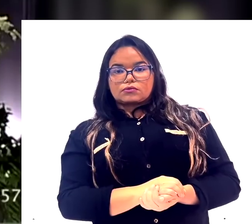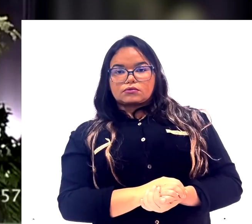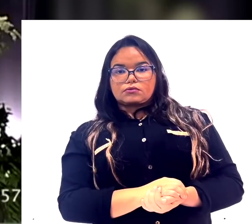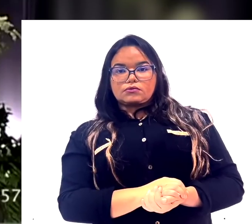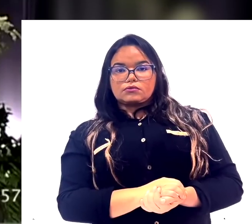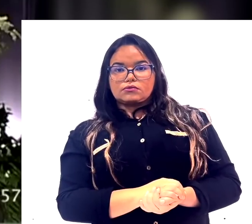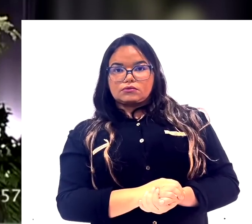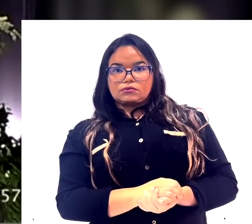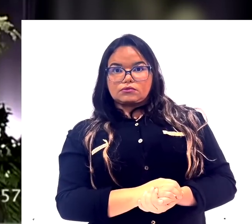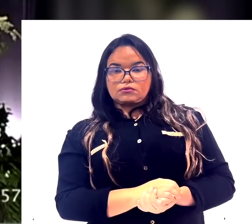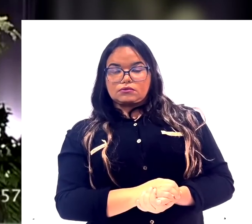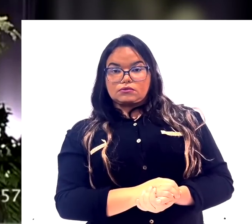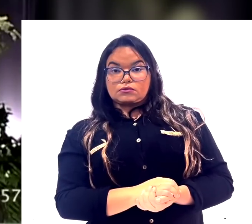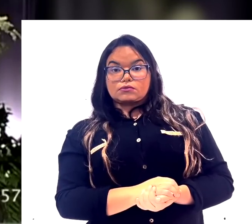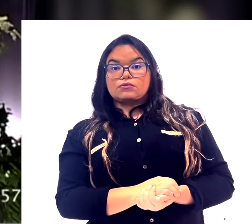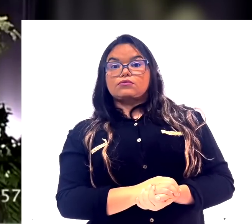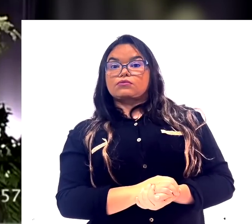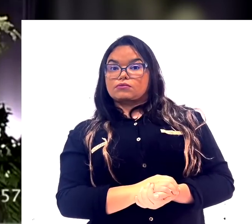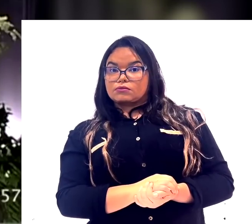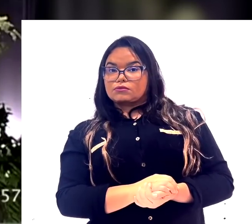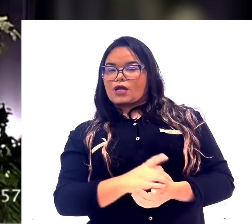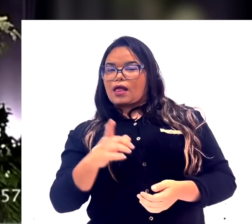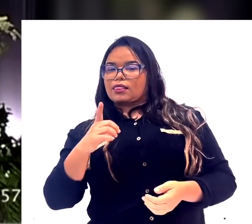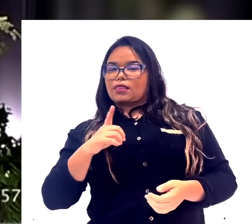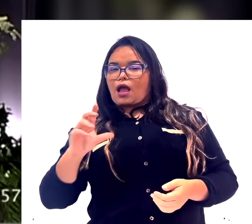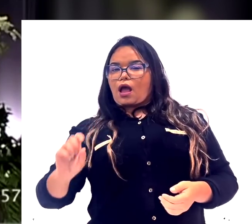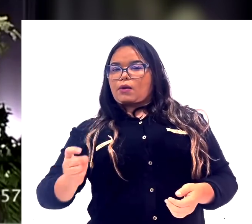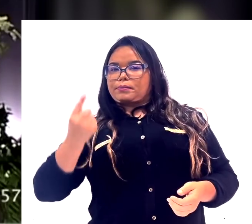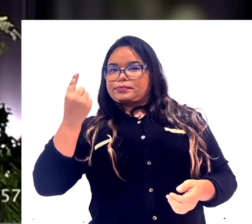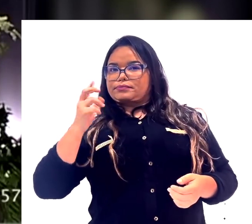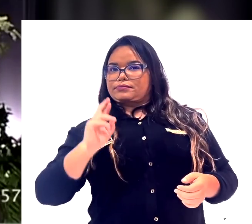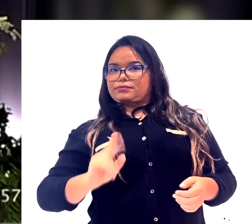E ele é o que adiciona um aspecto diferente.